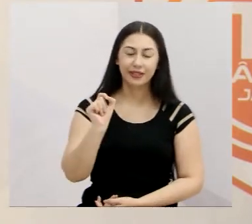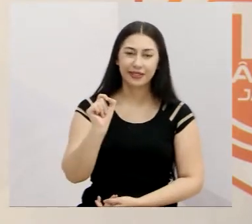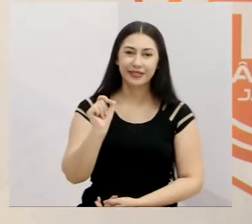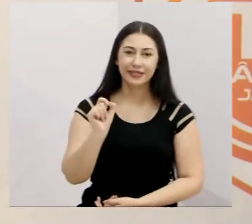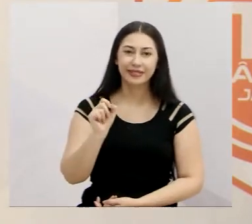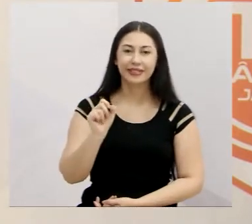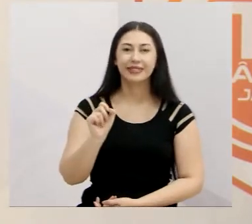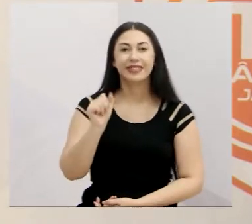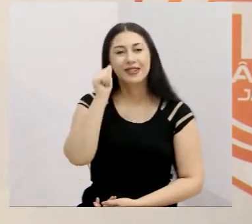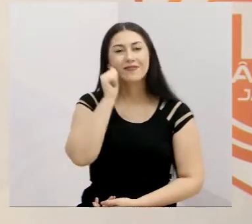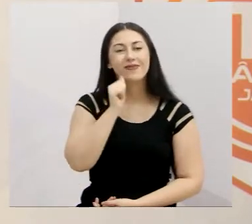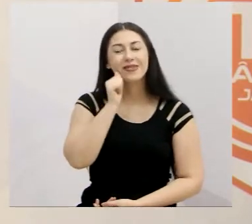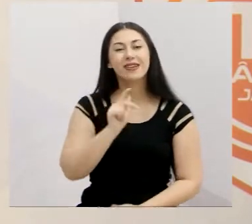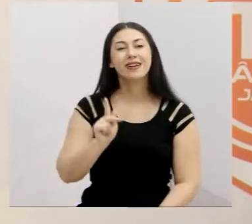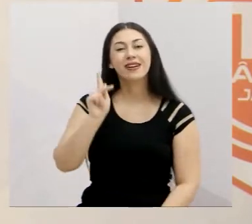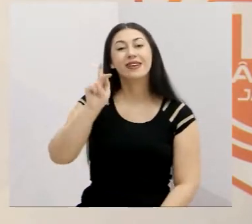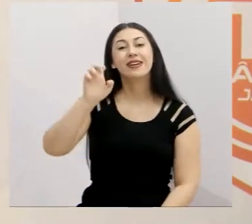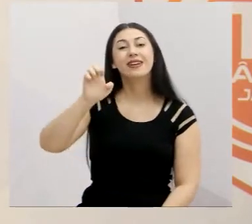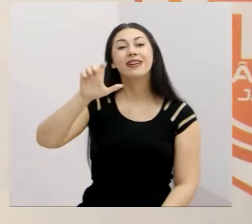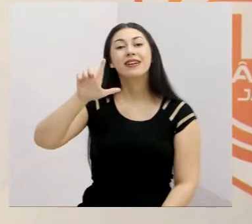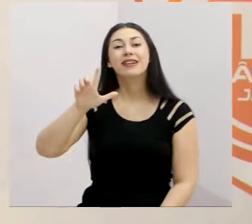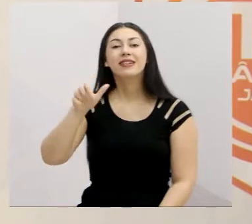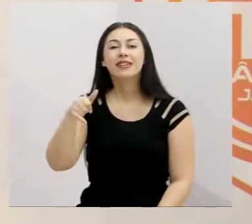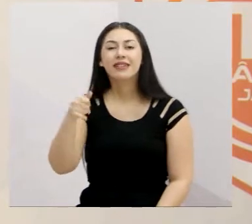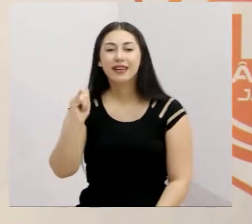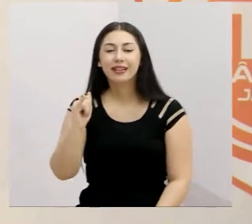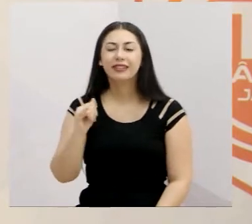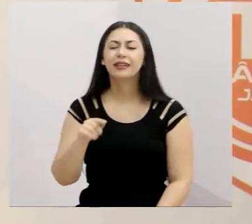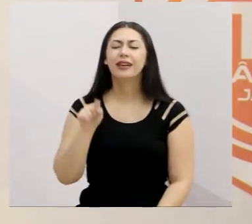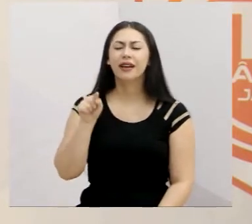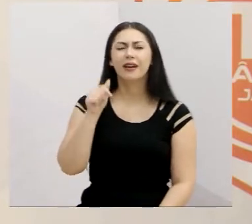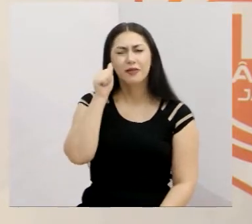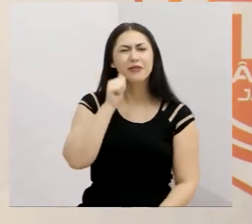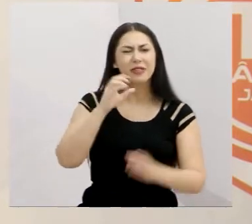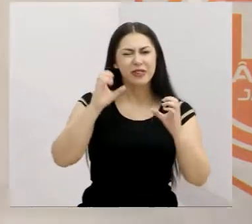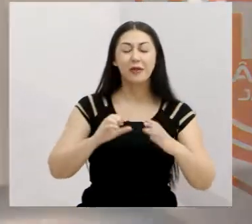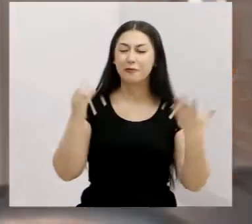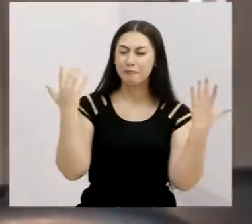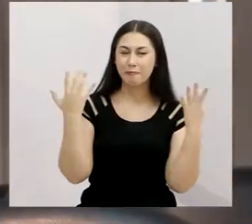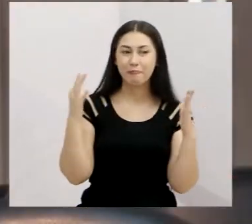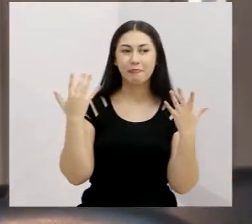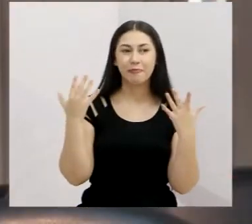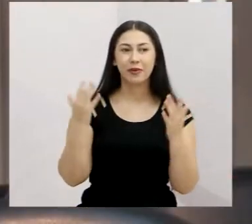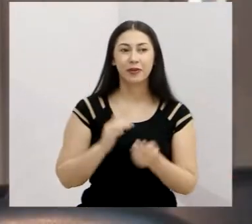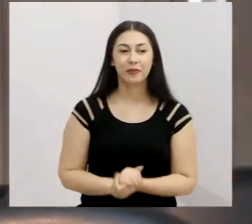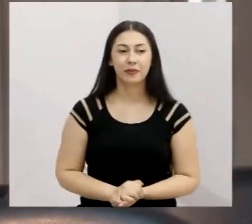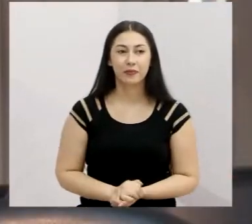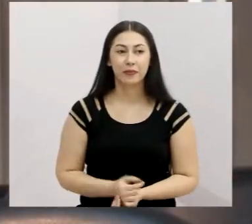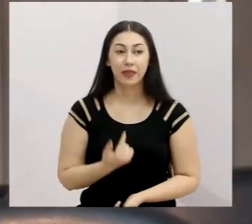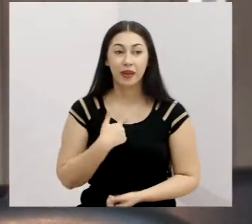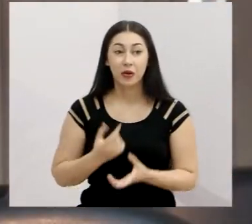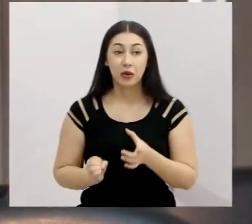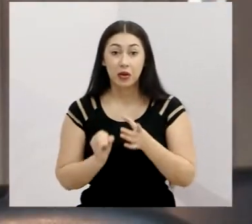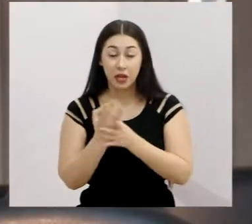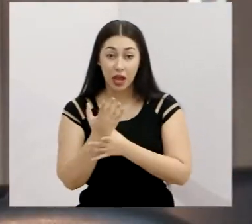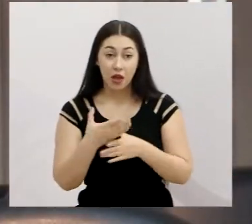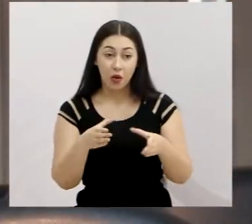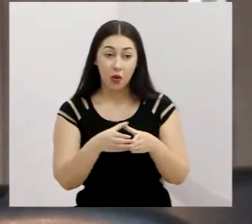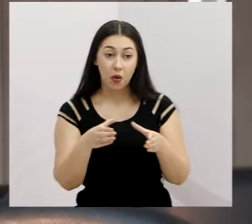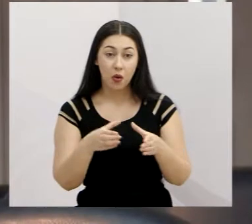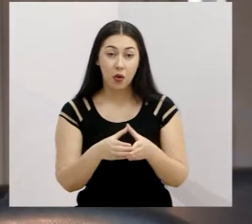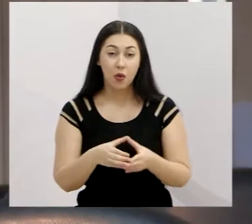oportunidade a Kelly para ser homenageada como mulher cidadã de Jacarei Parabéns Kelly eu creio grupo mais